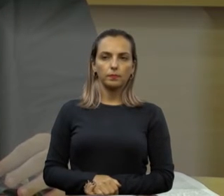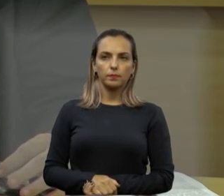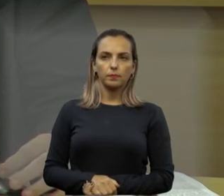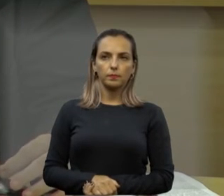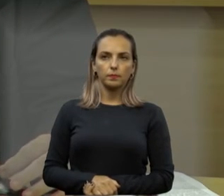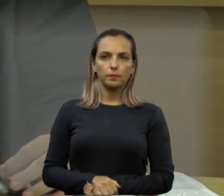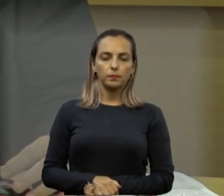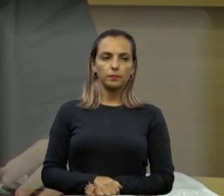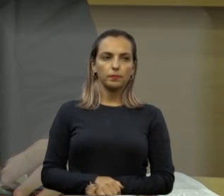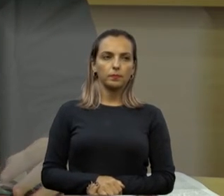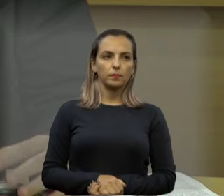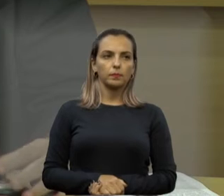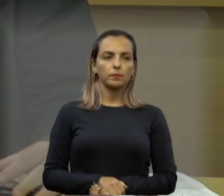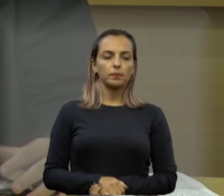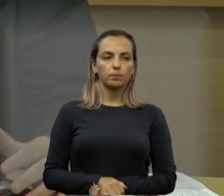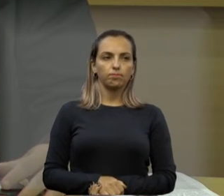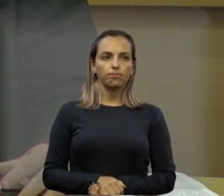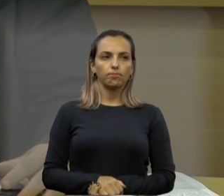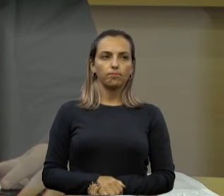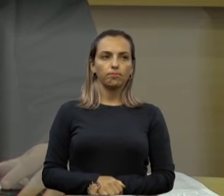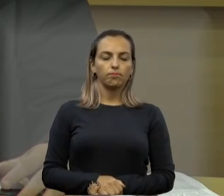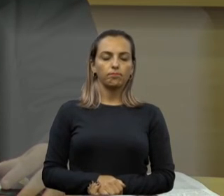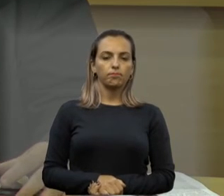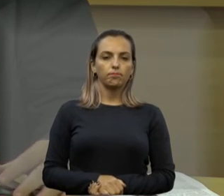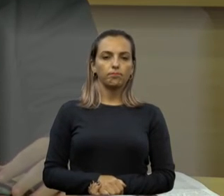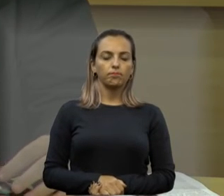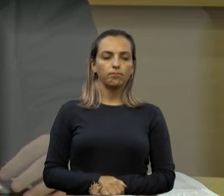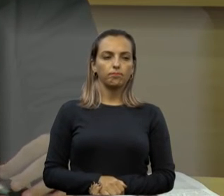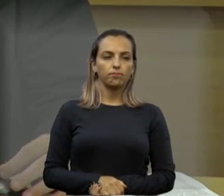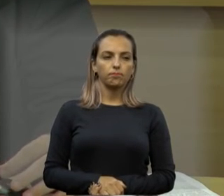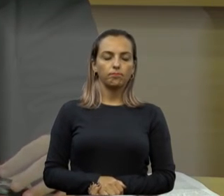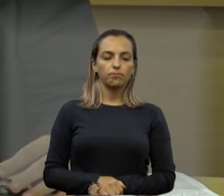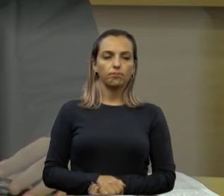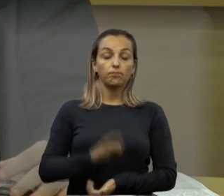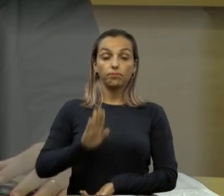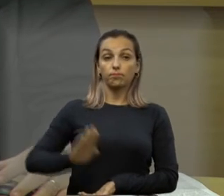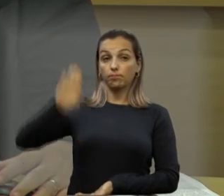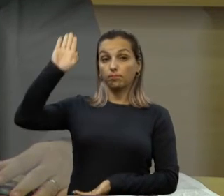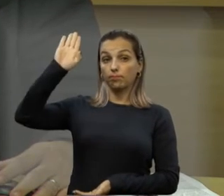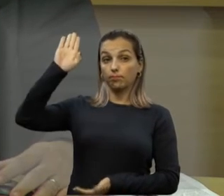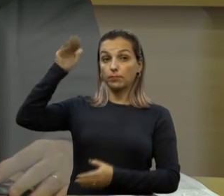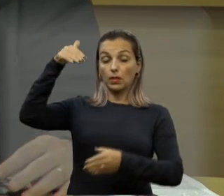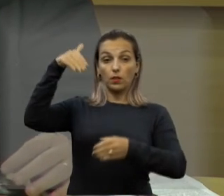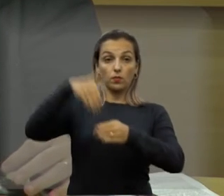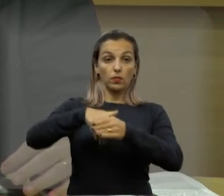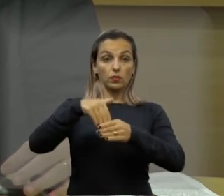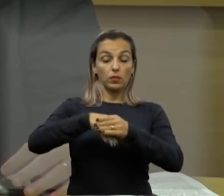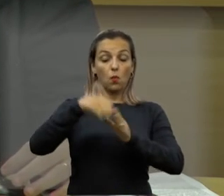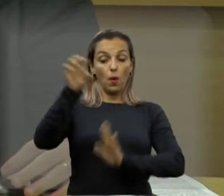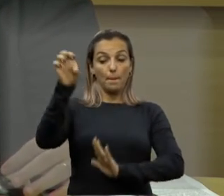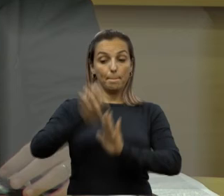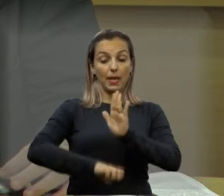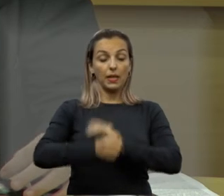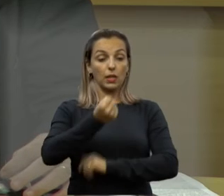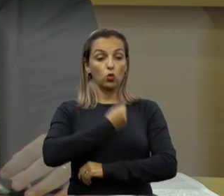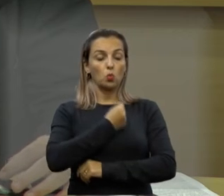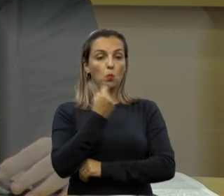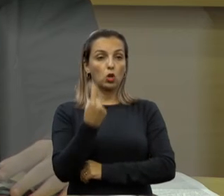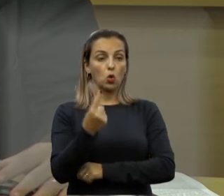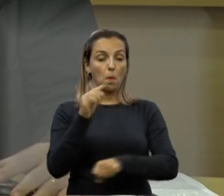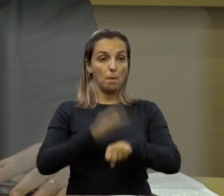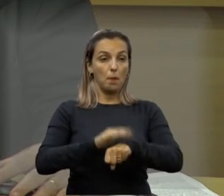G1 a questão de ordem vamos vamos colocar em votação a emenda nº 1